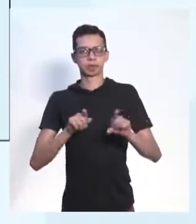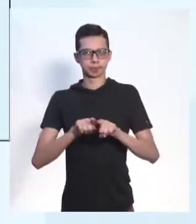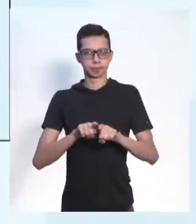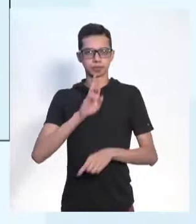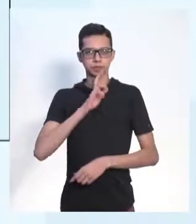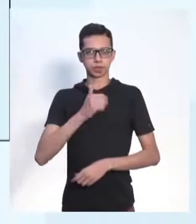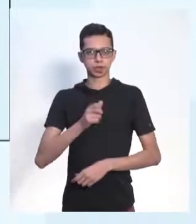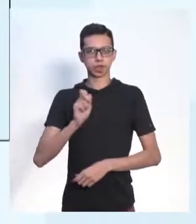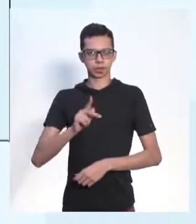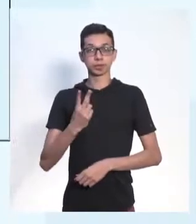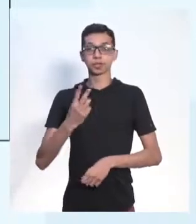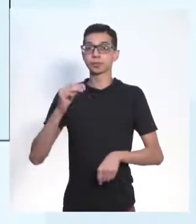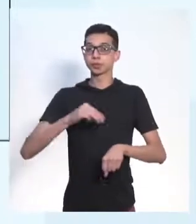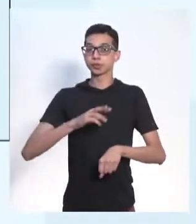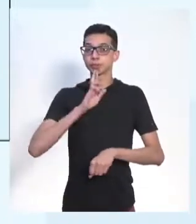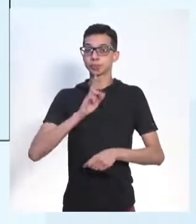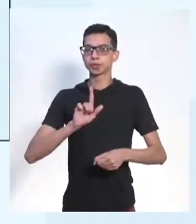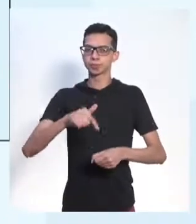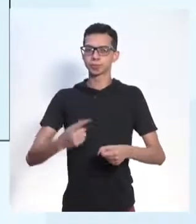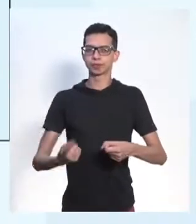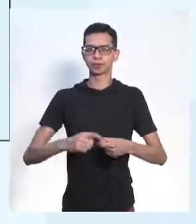2 minutinhos para responder e a gente já volta.